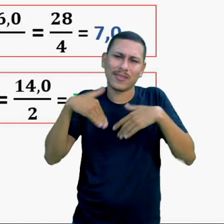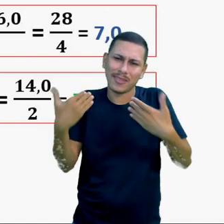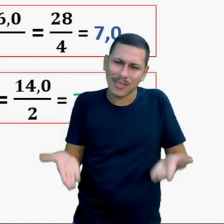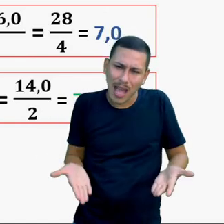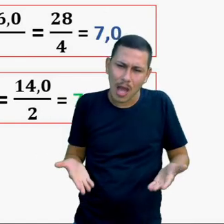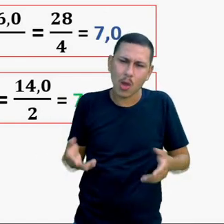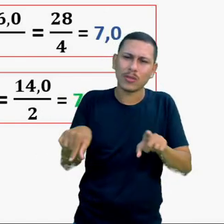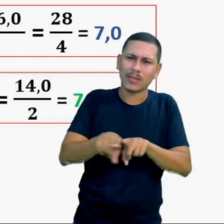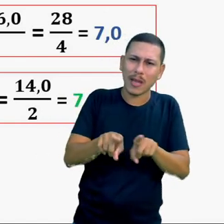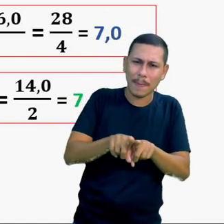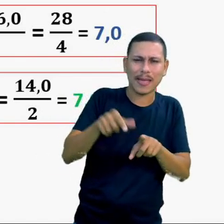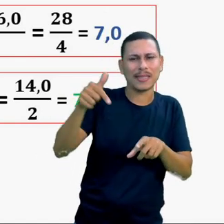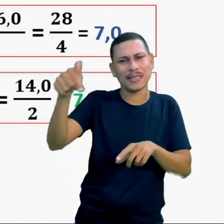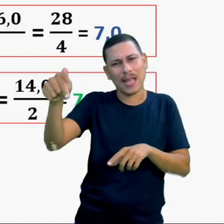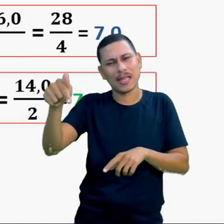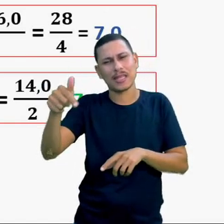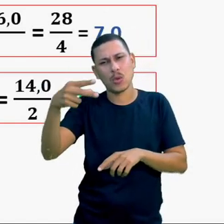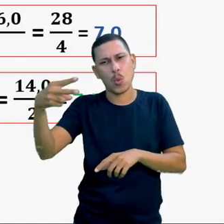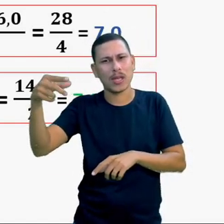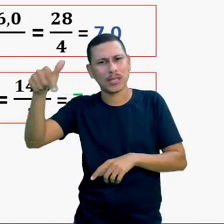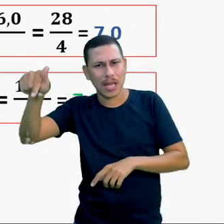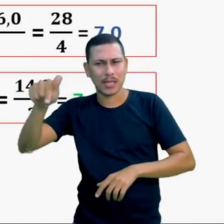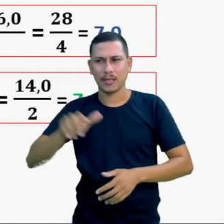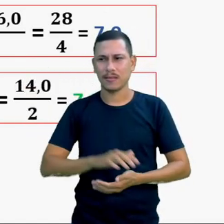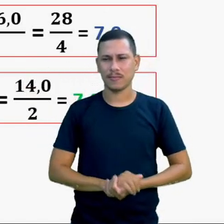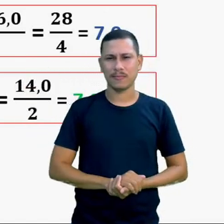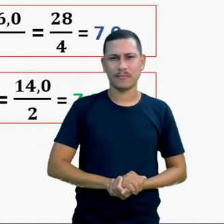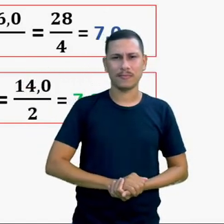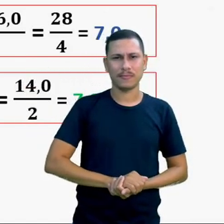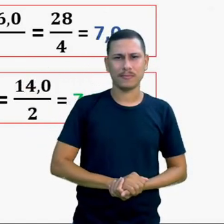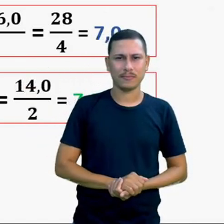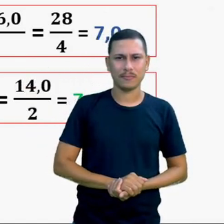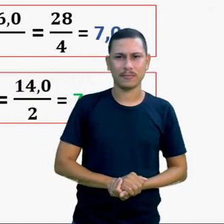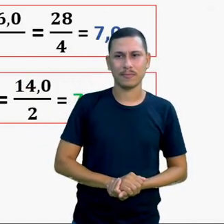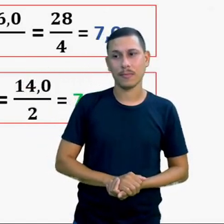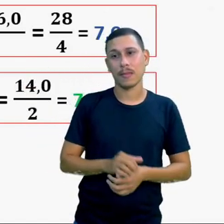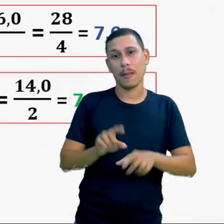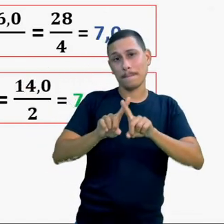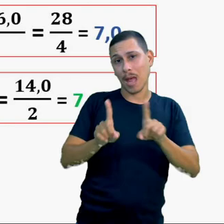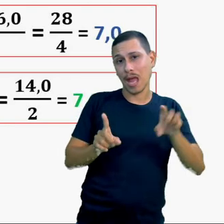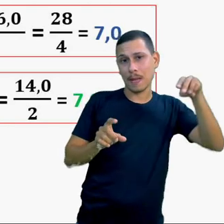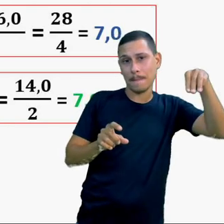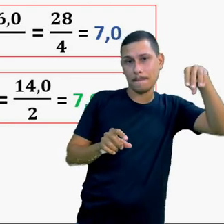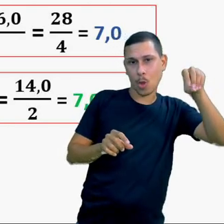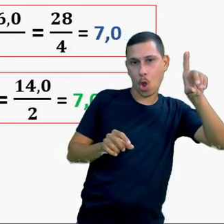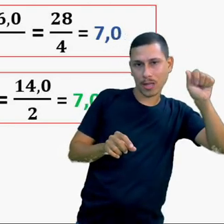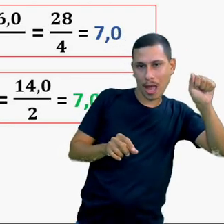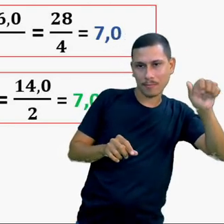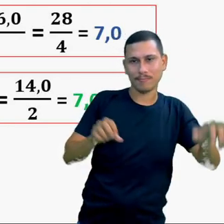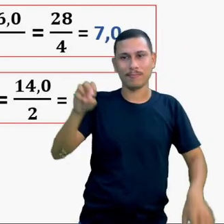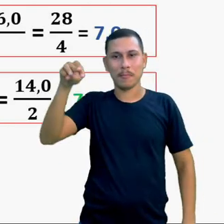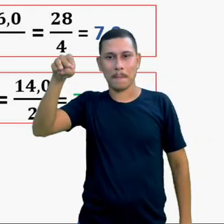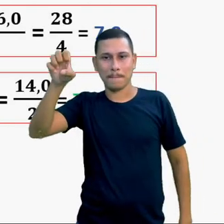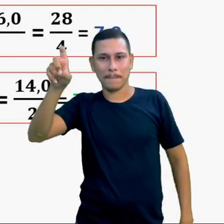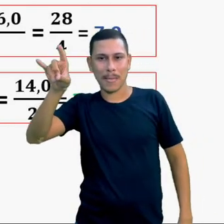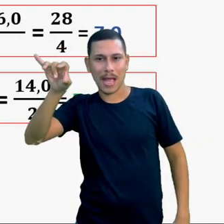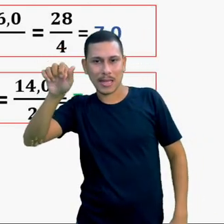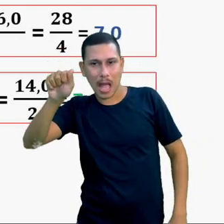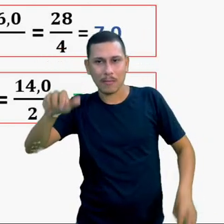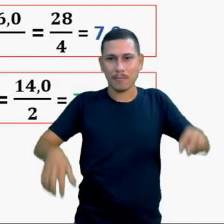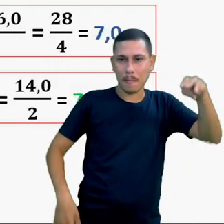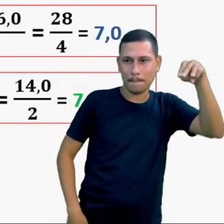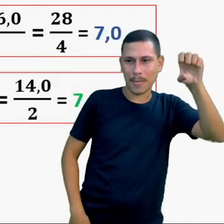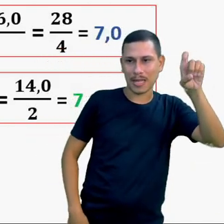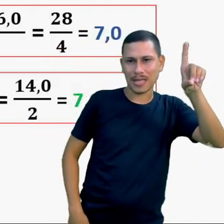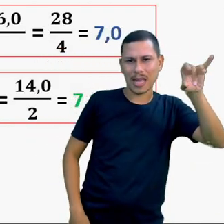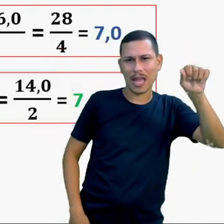mediana também foi 7. Coincidentemente, moda, média e mediana foram o